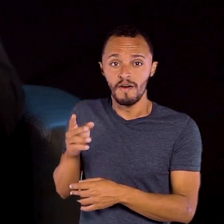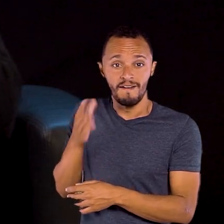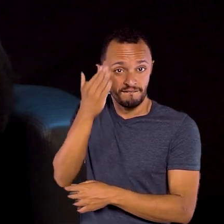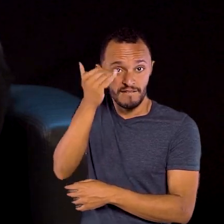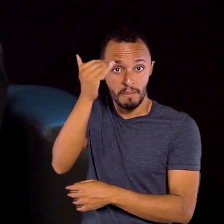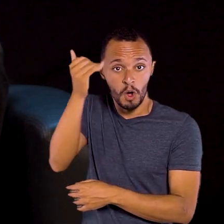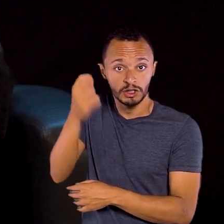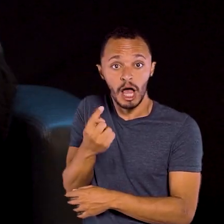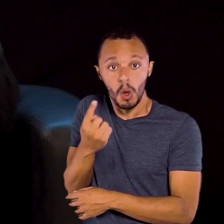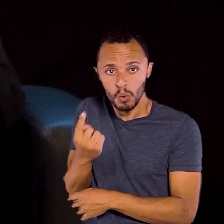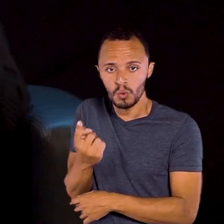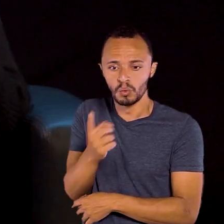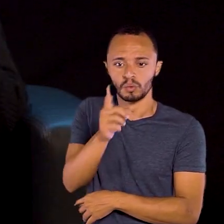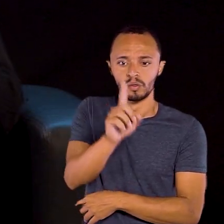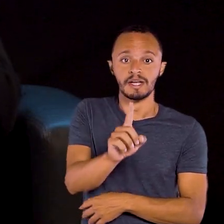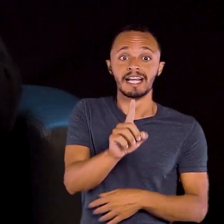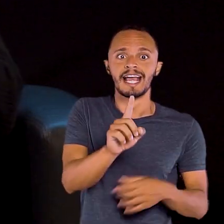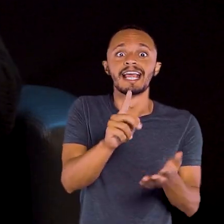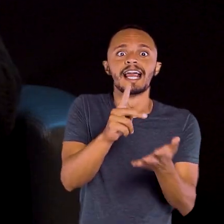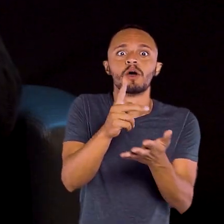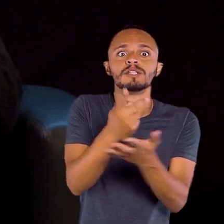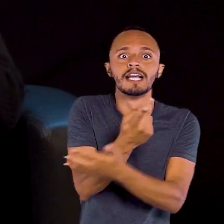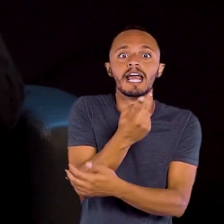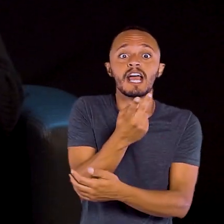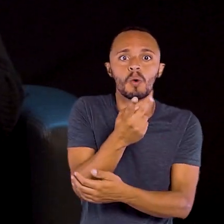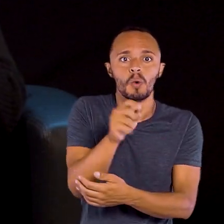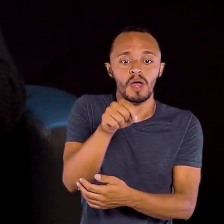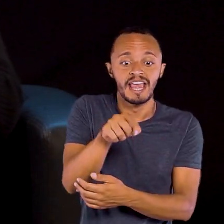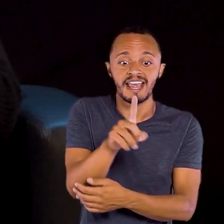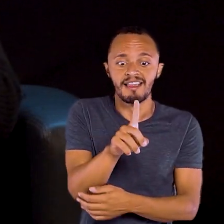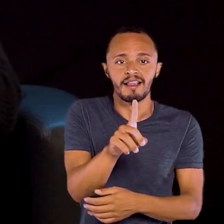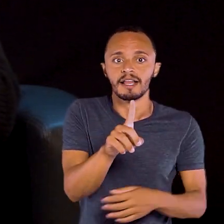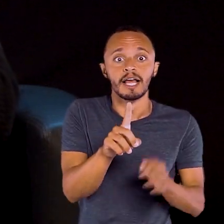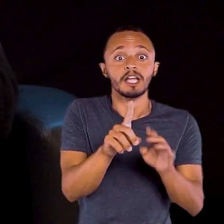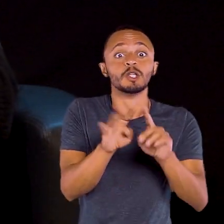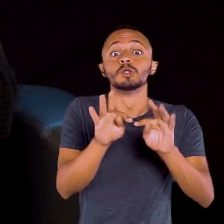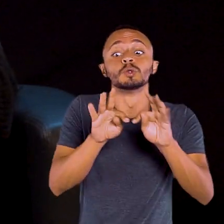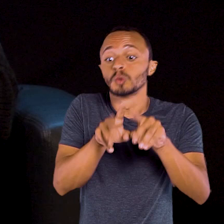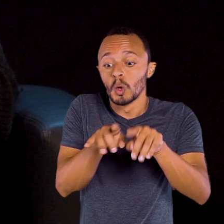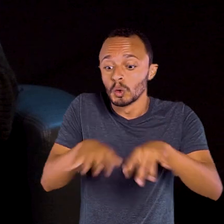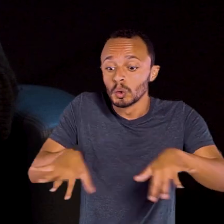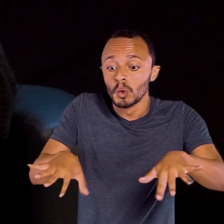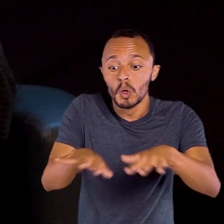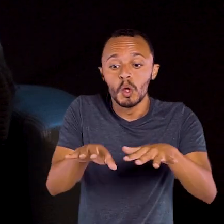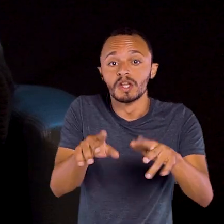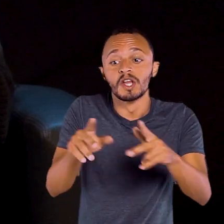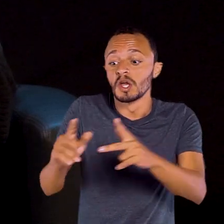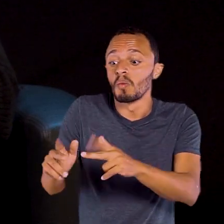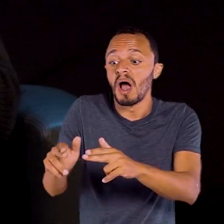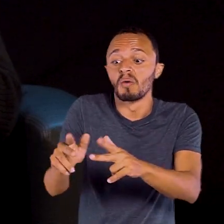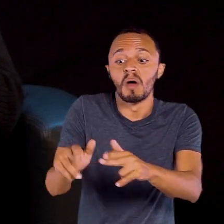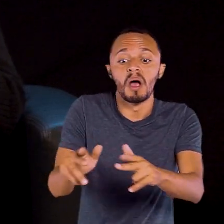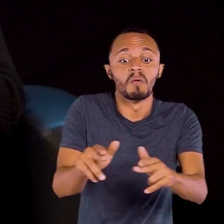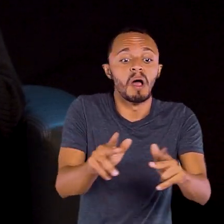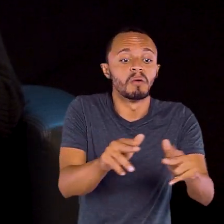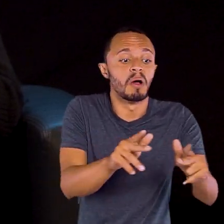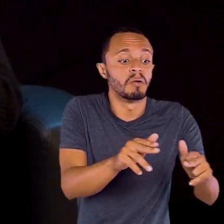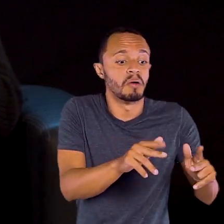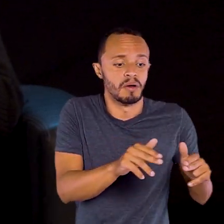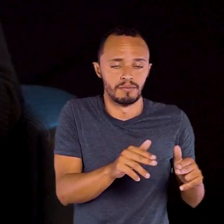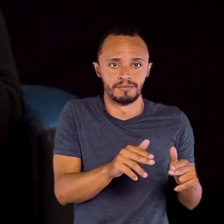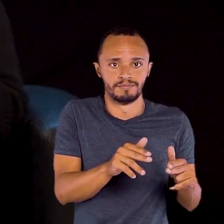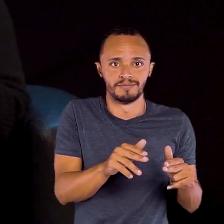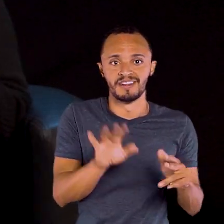para todo mundo, como se todo mundo... É uma loucura. Então, eu quis trazer o indivíduo, né? O